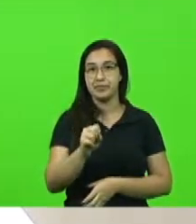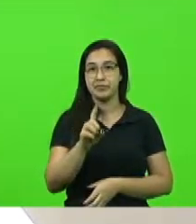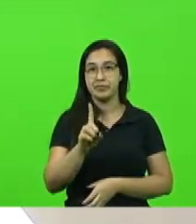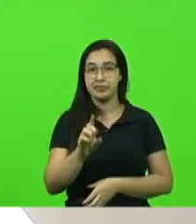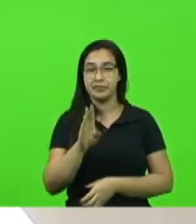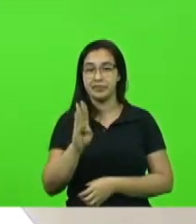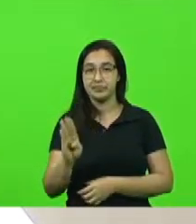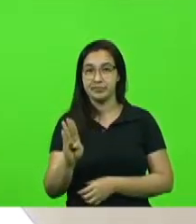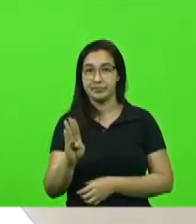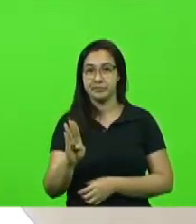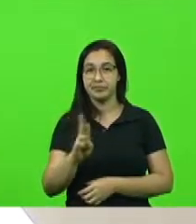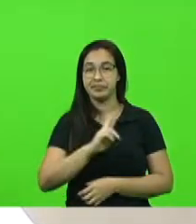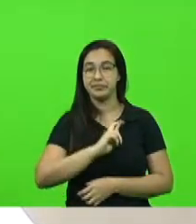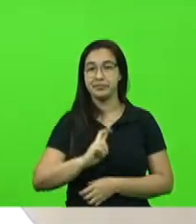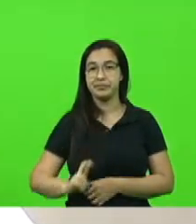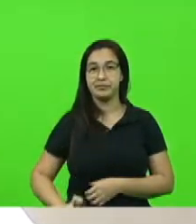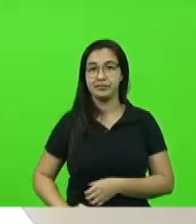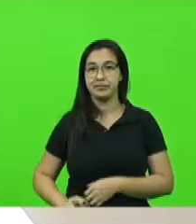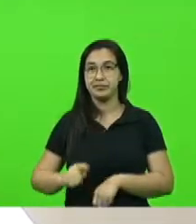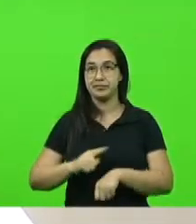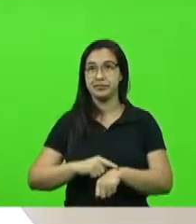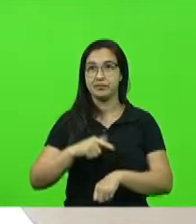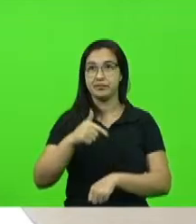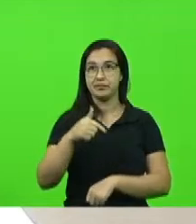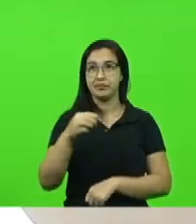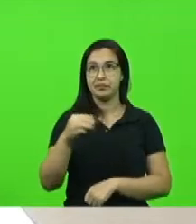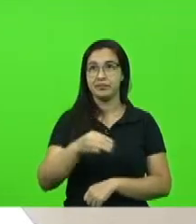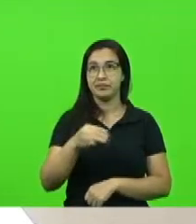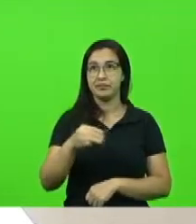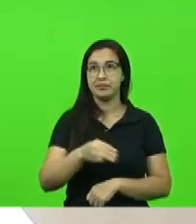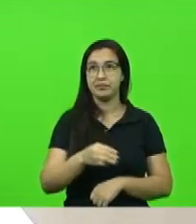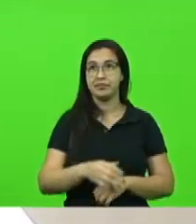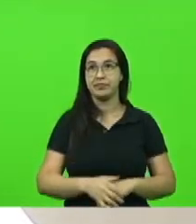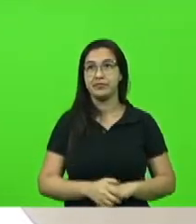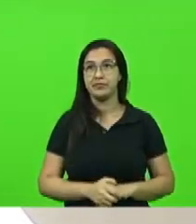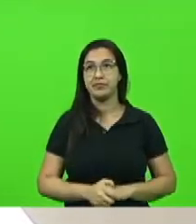e Republicanos, por 7 minutos e 30 segundos.